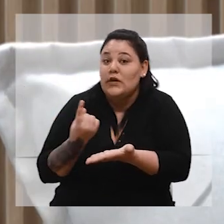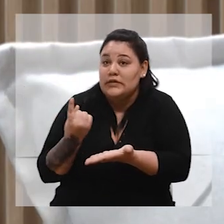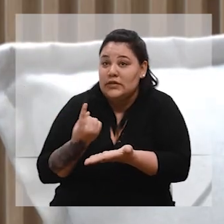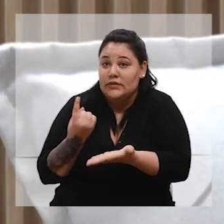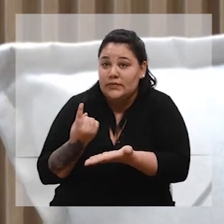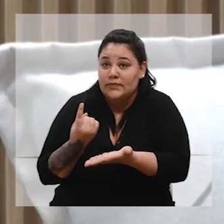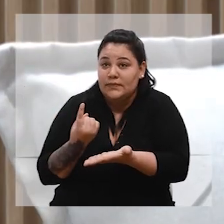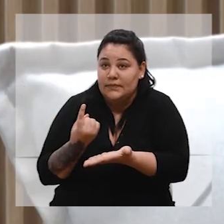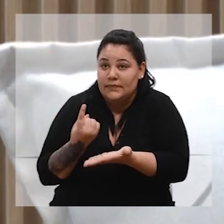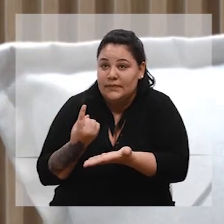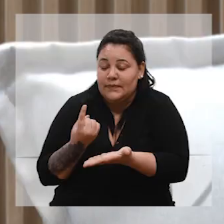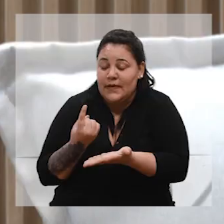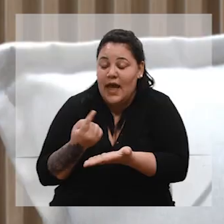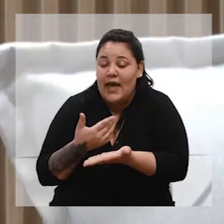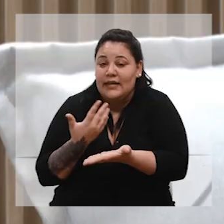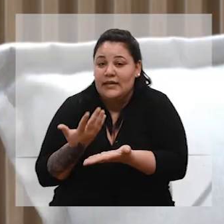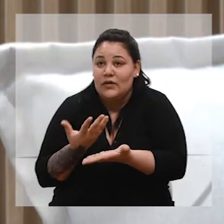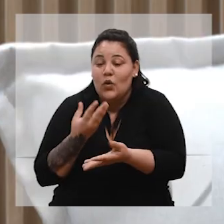dentro, né?